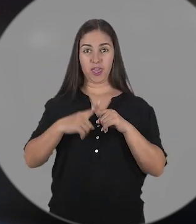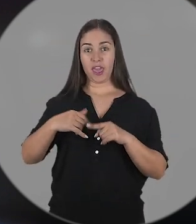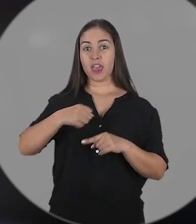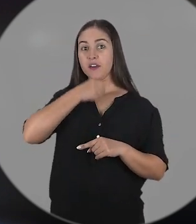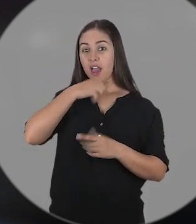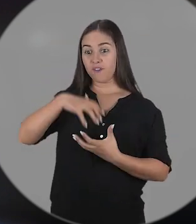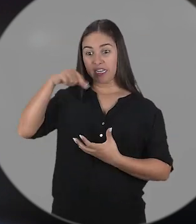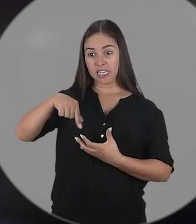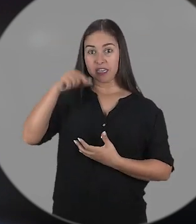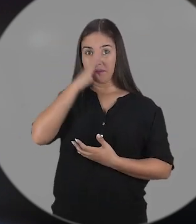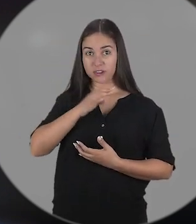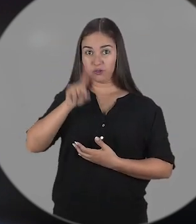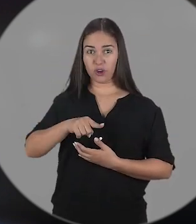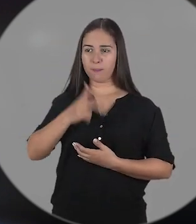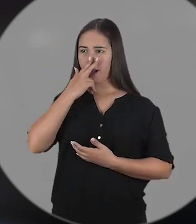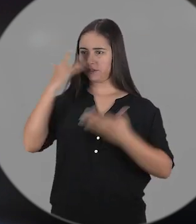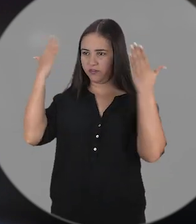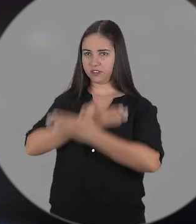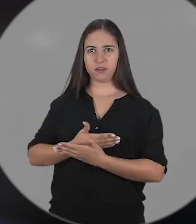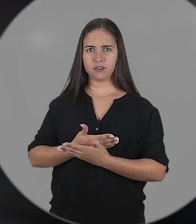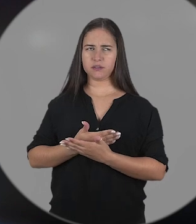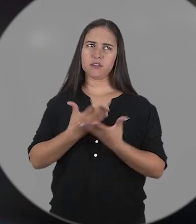é invisibilizar uma pessoa, no Brasil e em